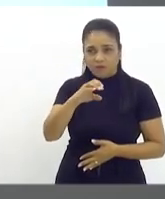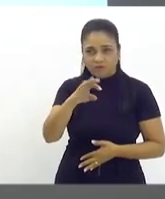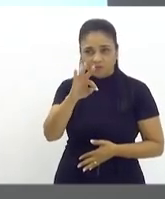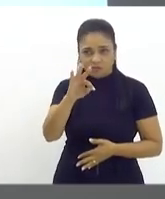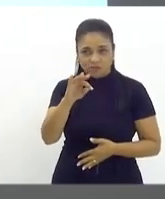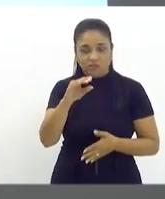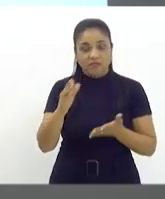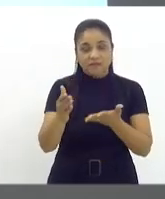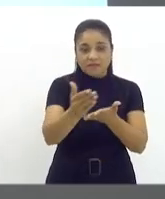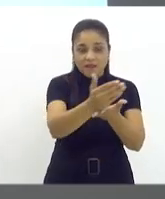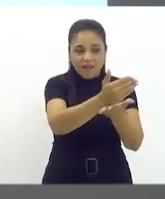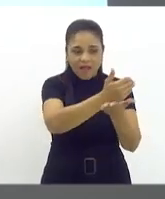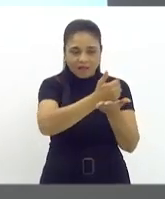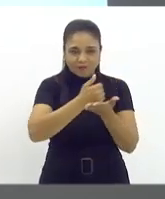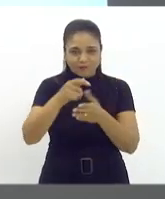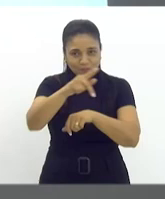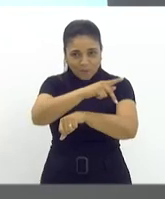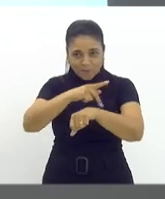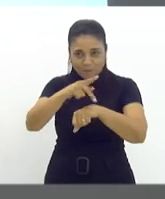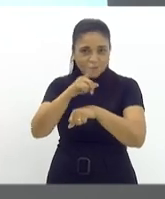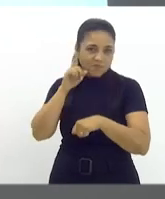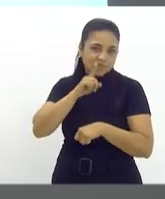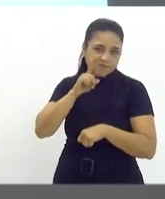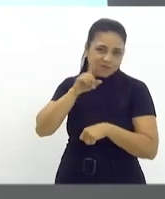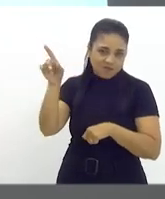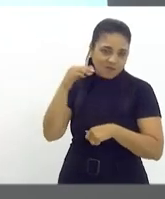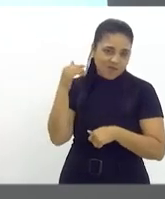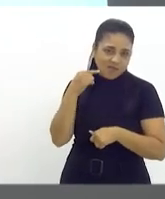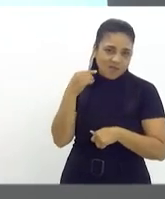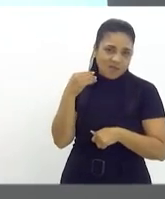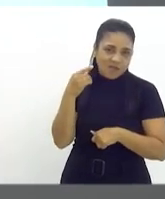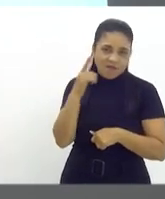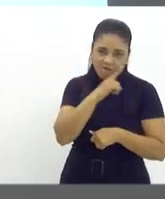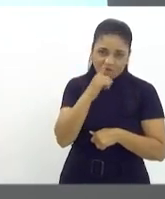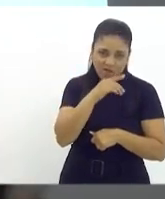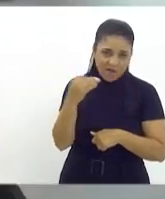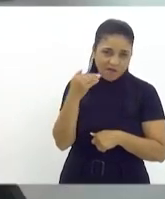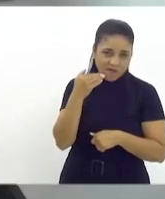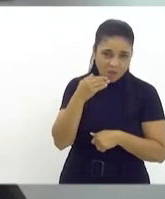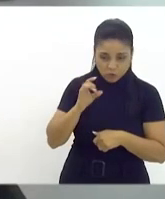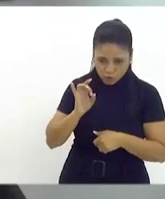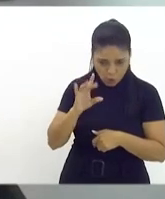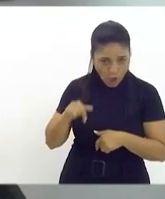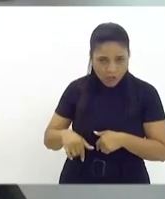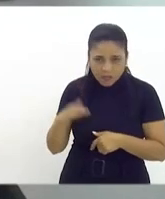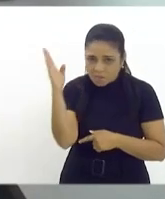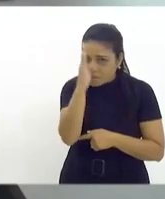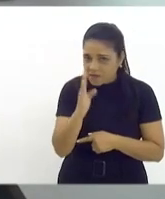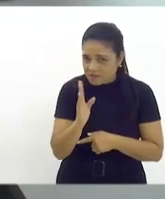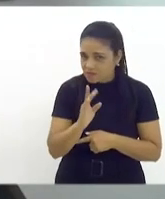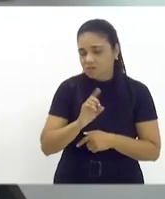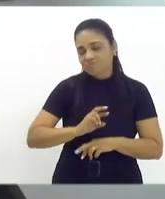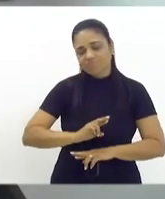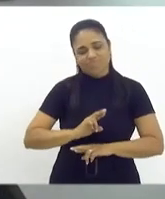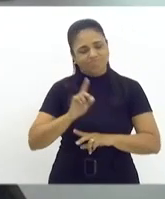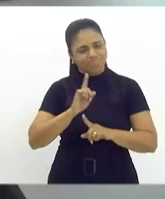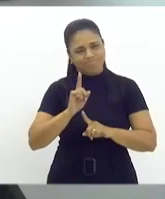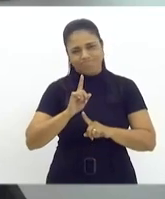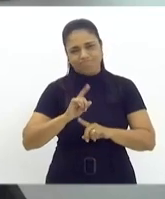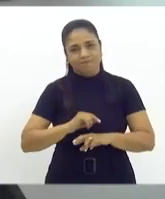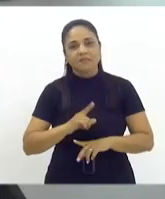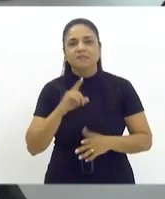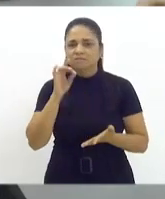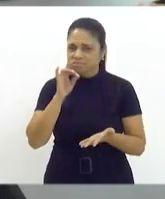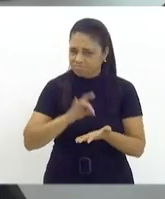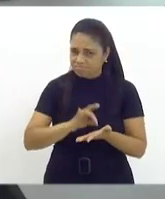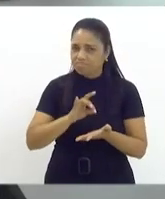sentido de que esses erros não ocorrem aqui não só aqui no Brasil né na verdade